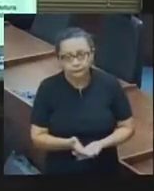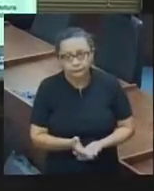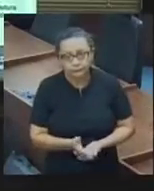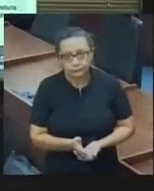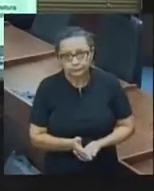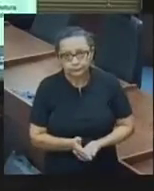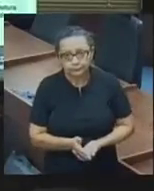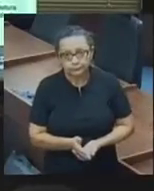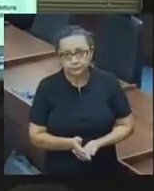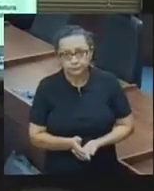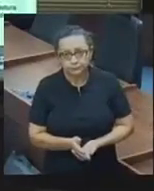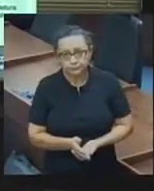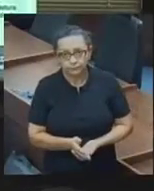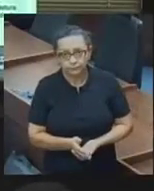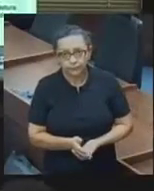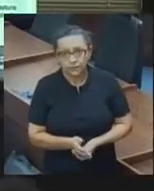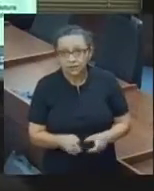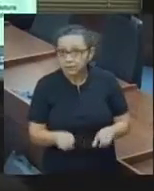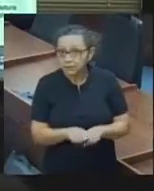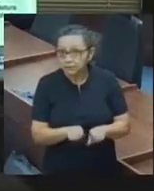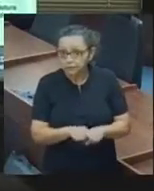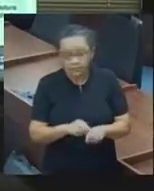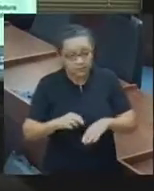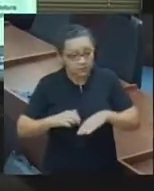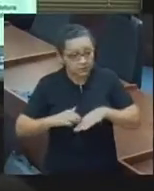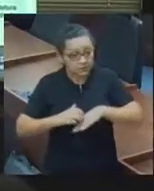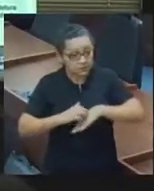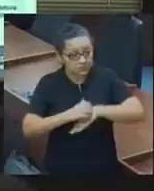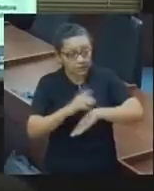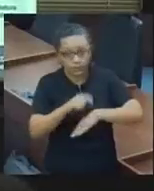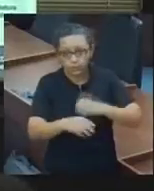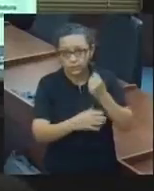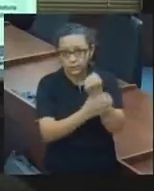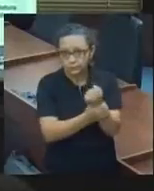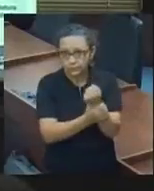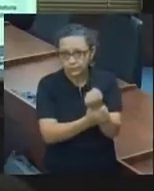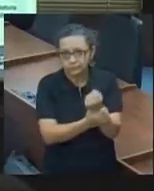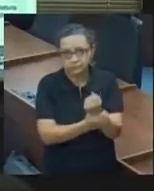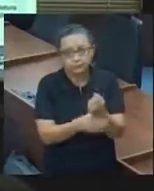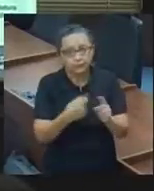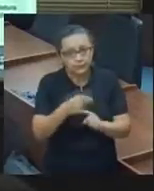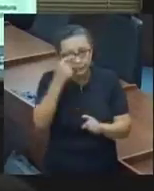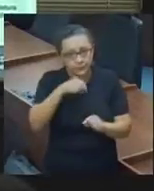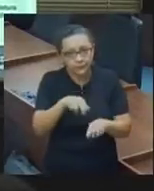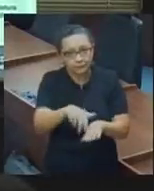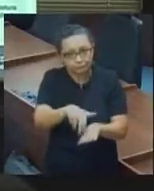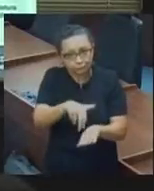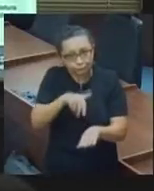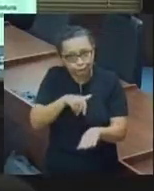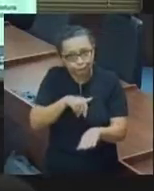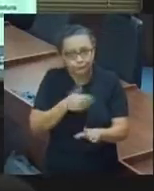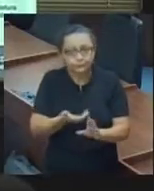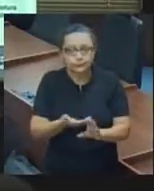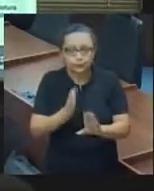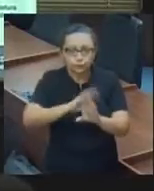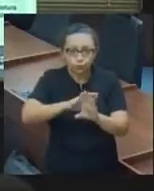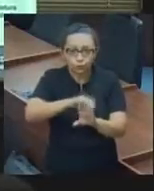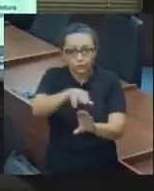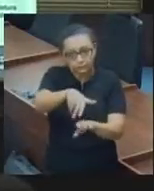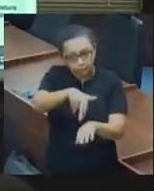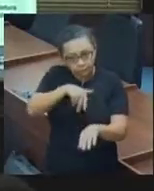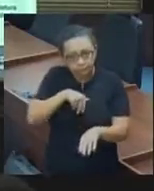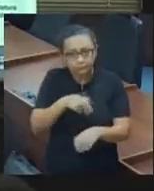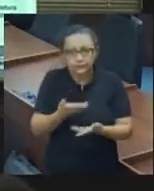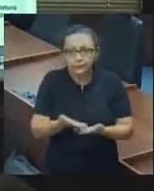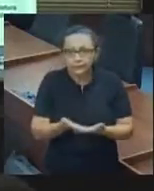ela também não é segura porque esse a pessoa tem que de costas e ela